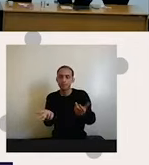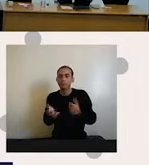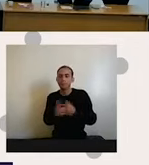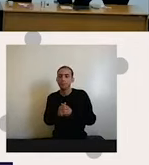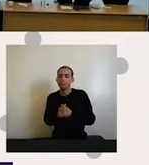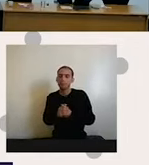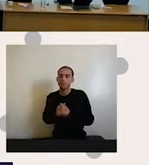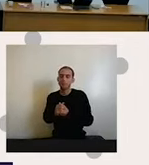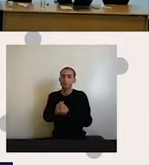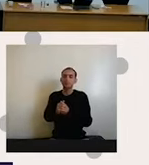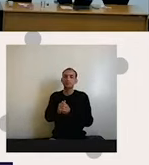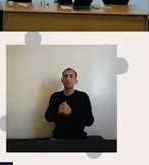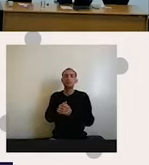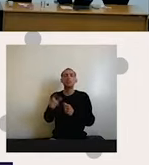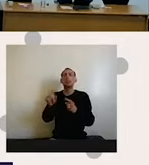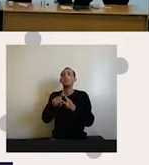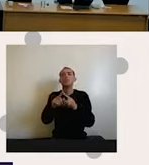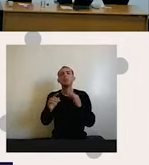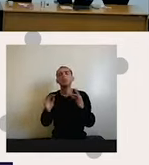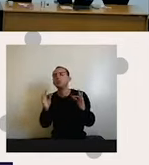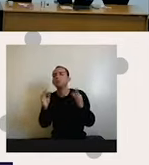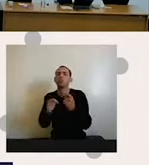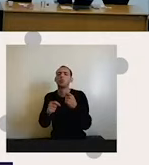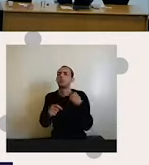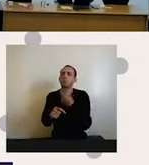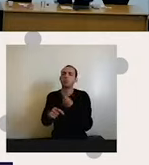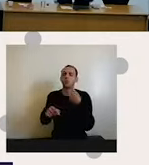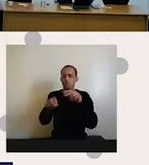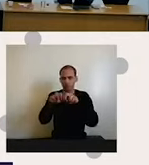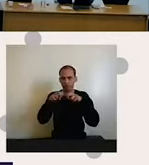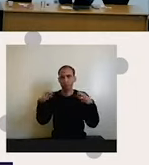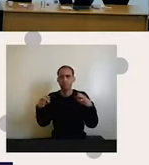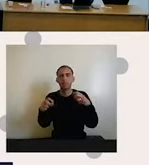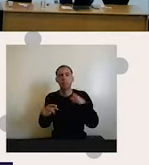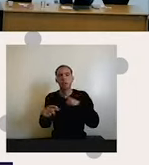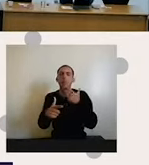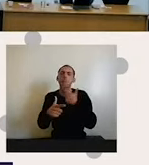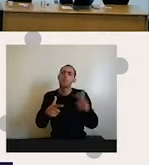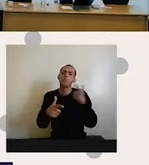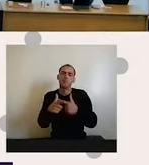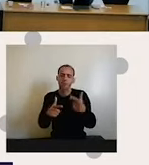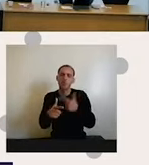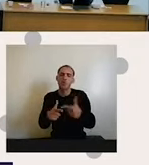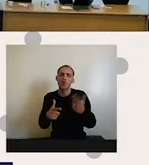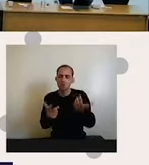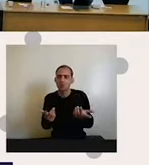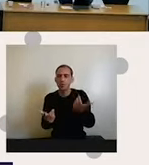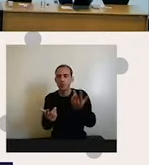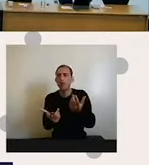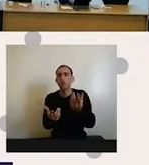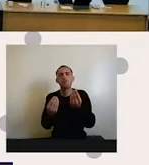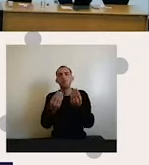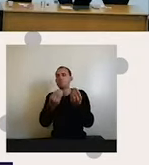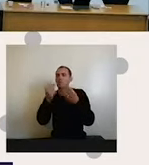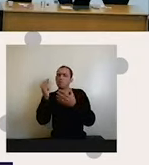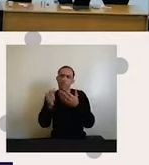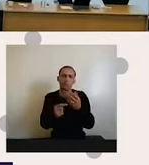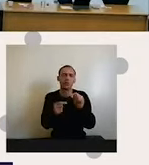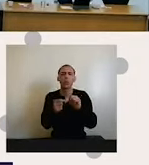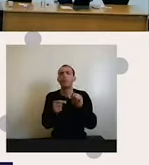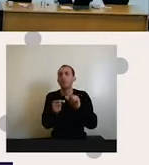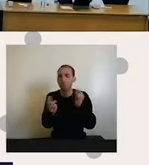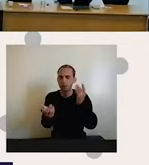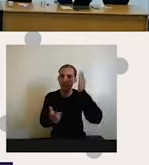perícias. Os saberes dos trabalhadores ainda não são incorporados, como eles também não participam das investigações periciais, né? São apartados